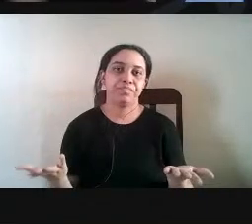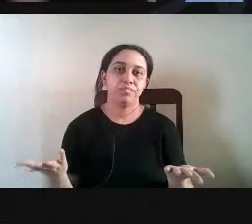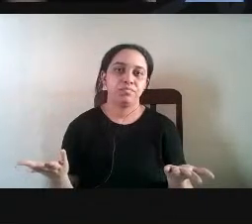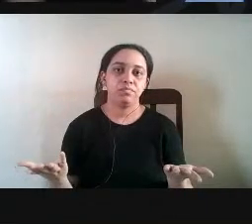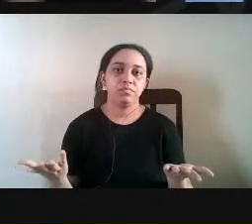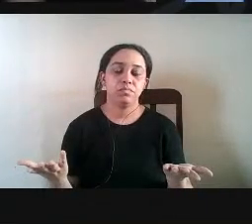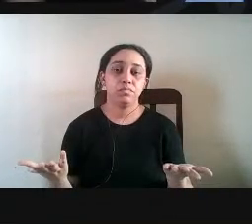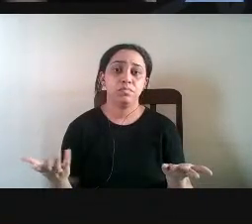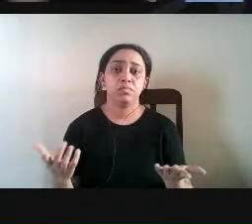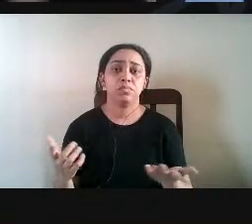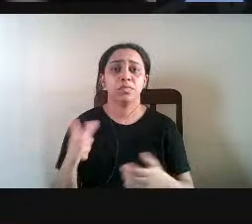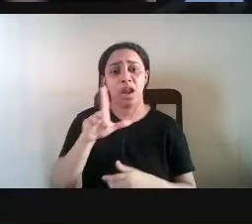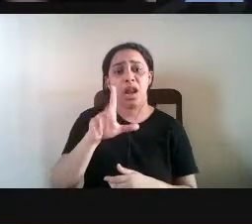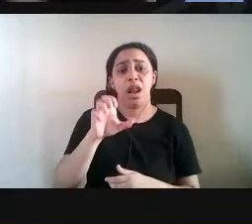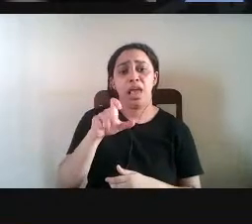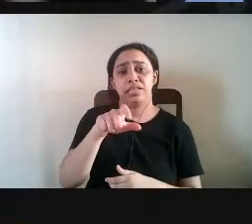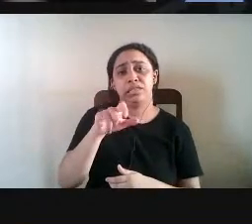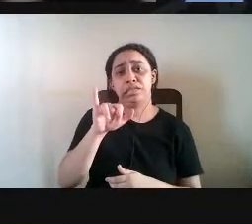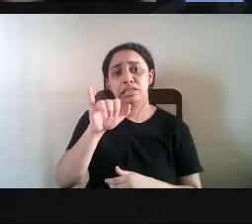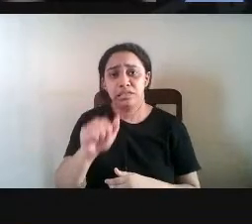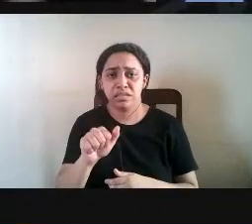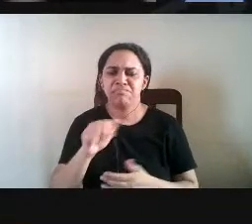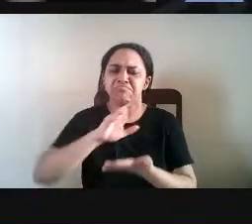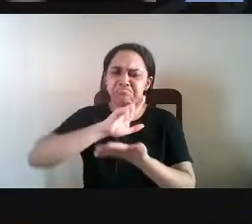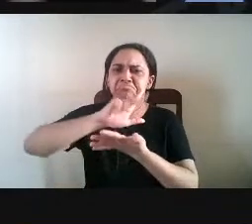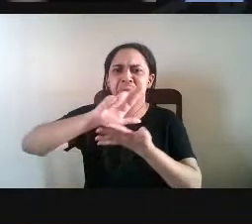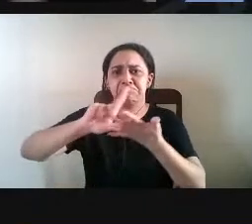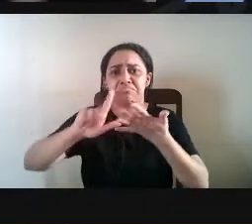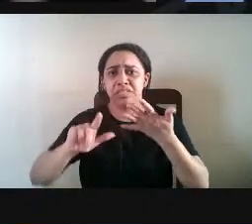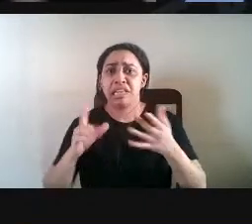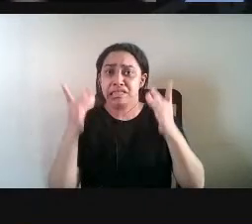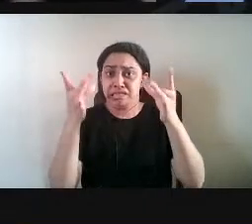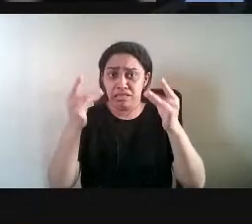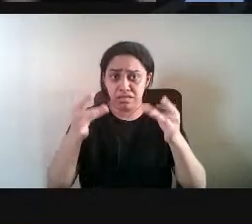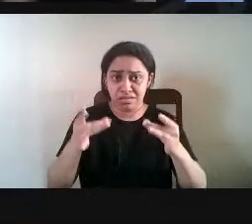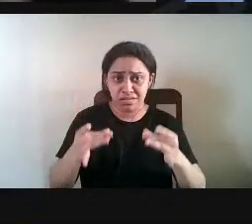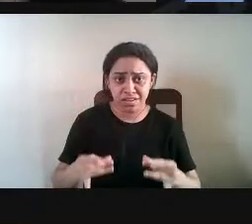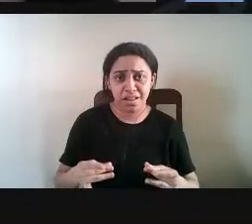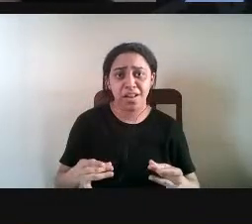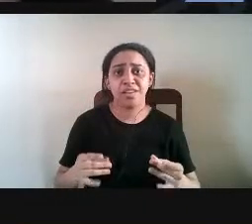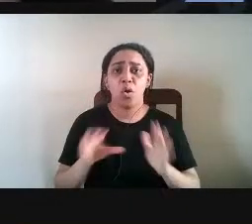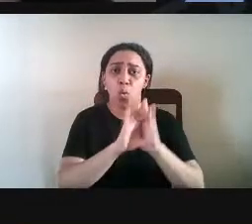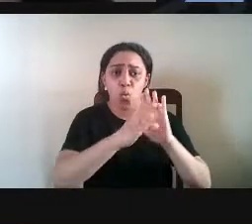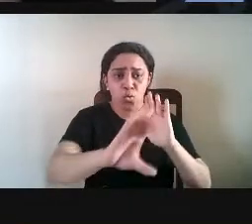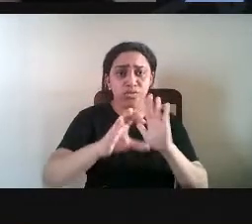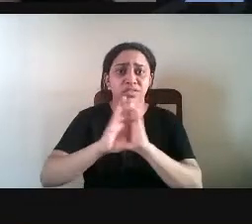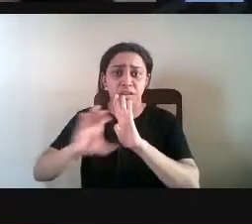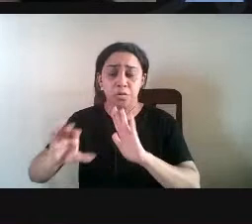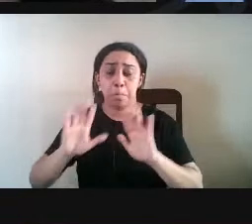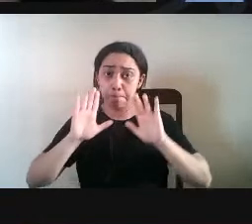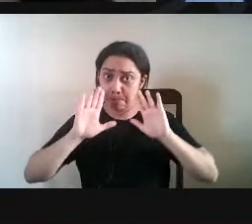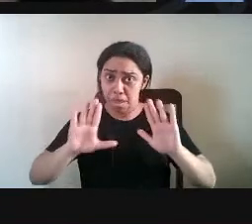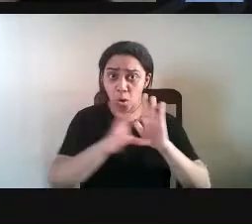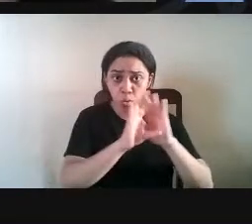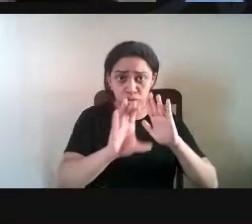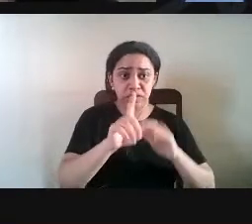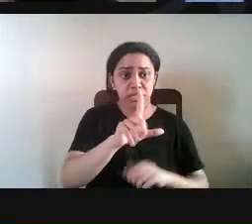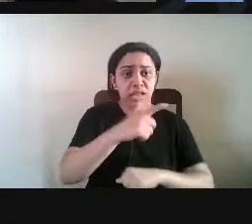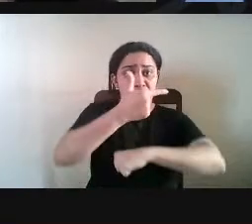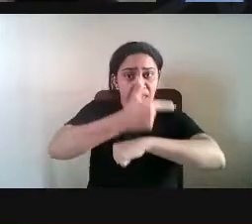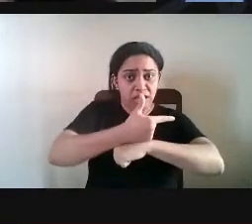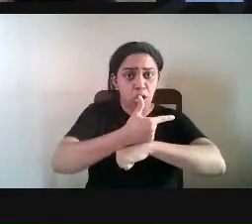ter a lexia, você vai ter, são detalhes das definições que você tem, mas o conceito de léxico é o todo da